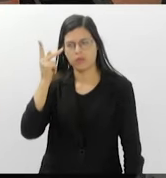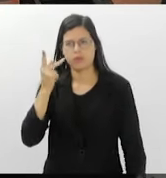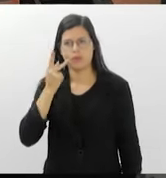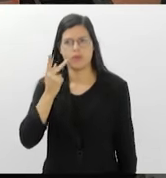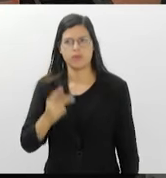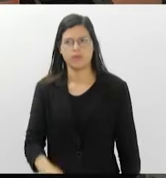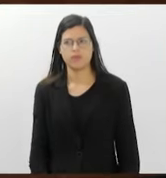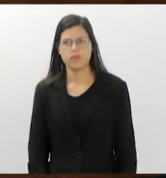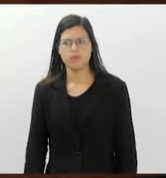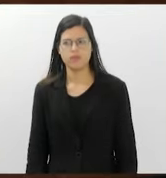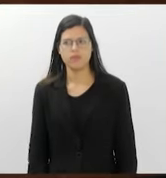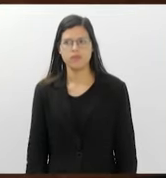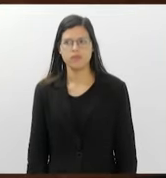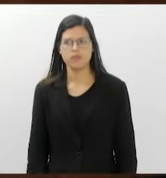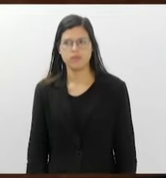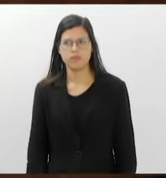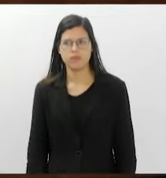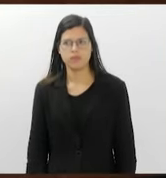Senhor presidente,